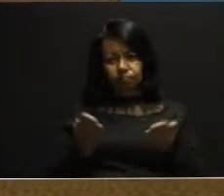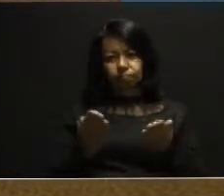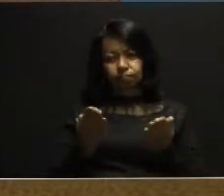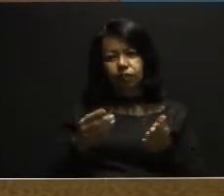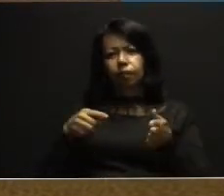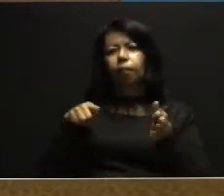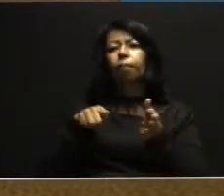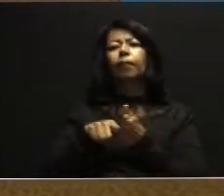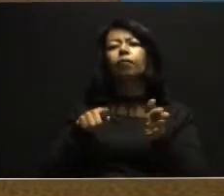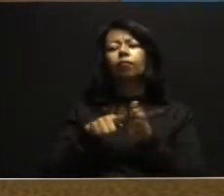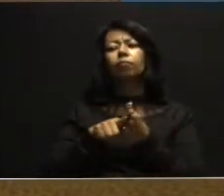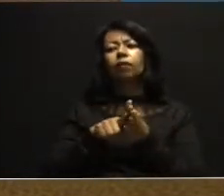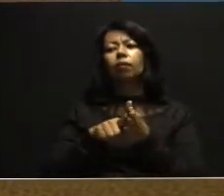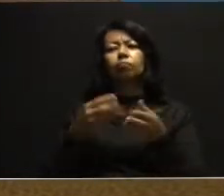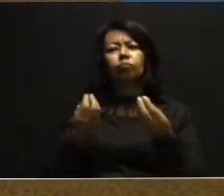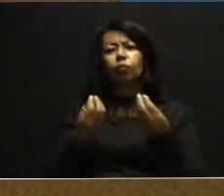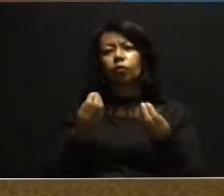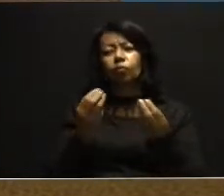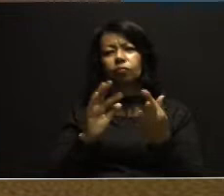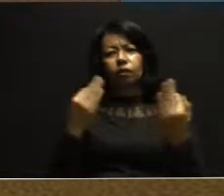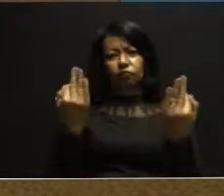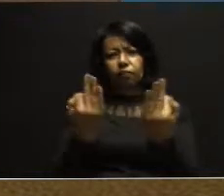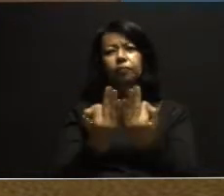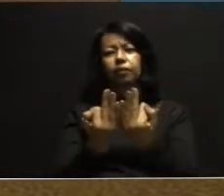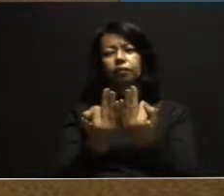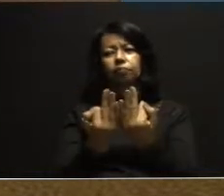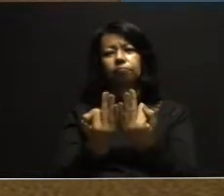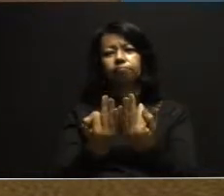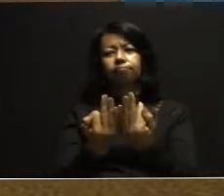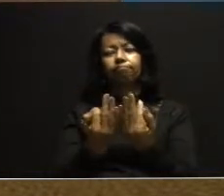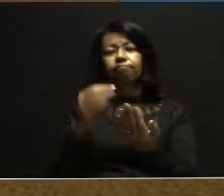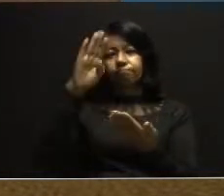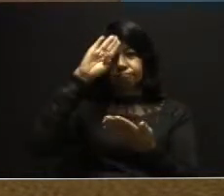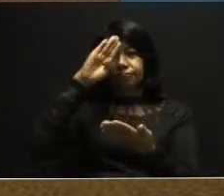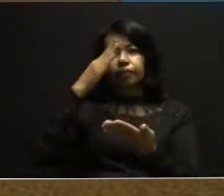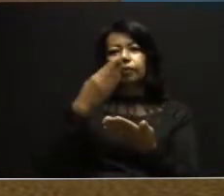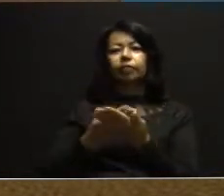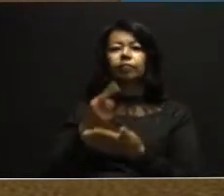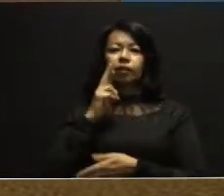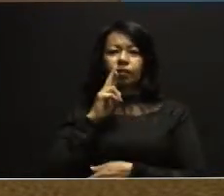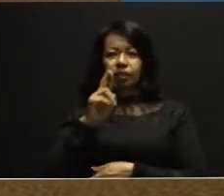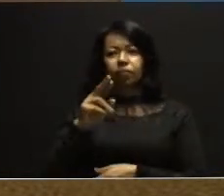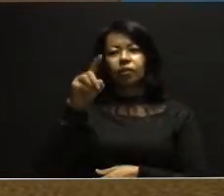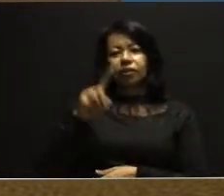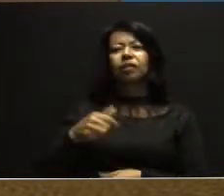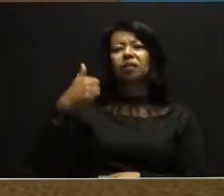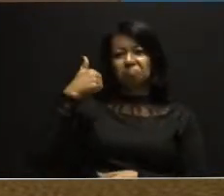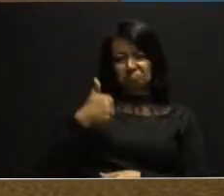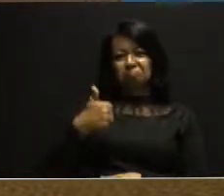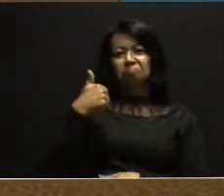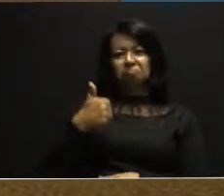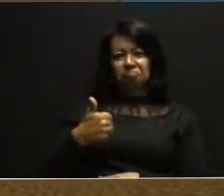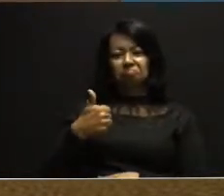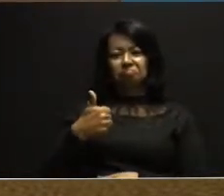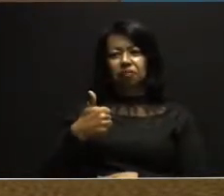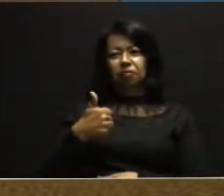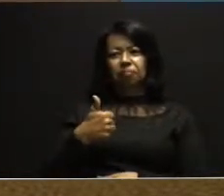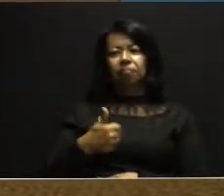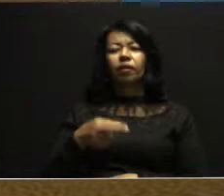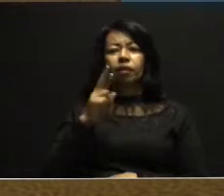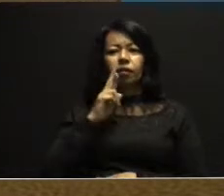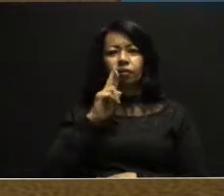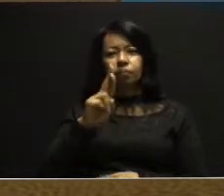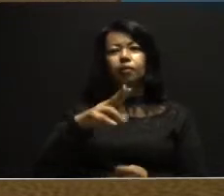fizesse essa pergunta, a família como vai, eu acredito que eu teria uma resposta positiva. E é uma